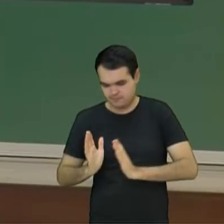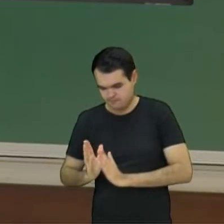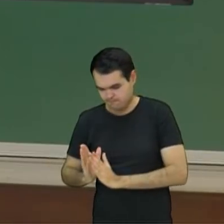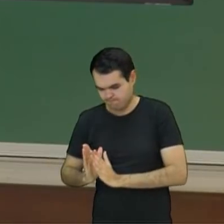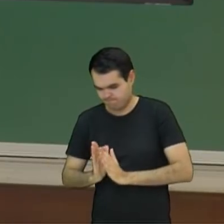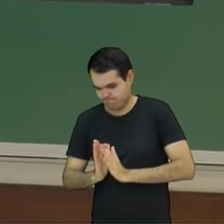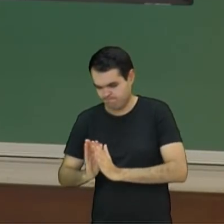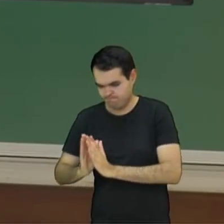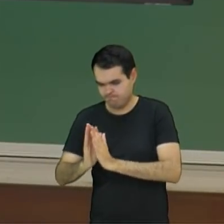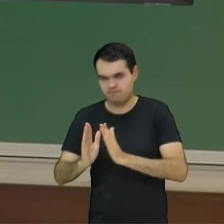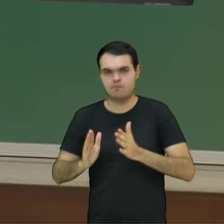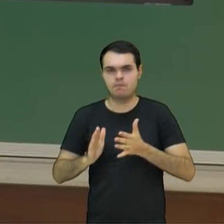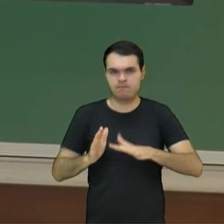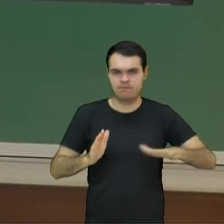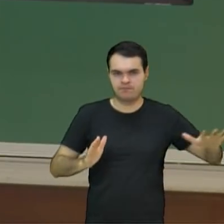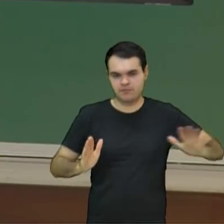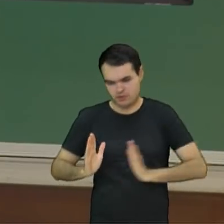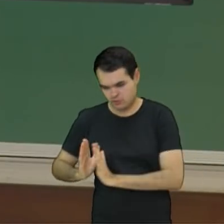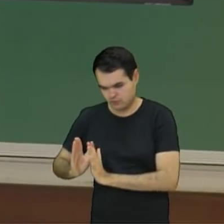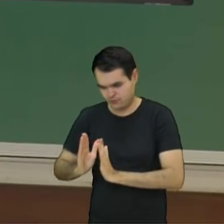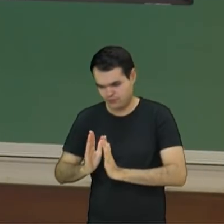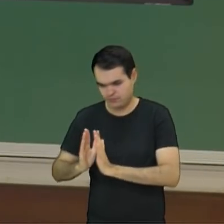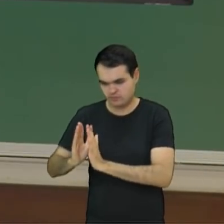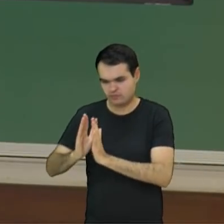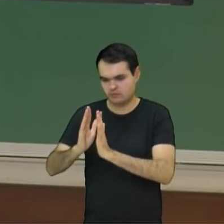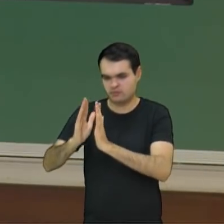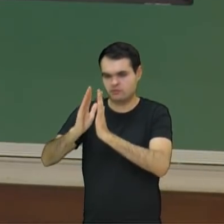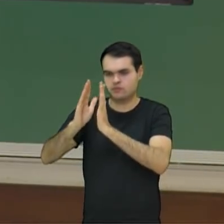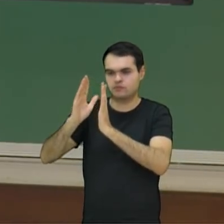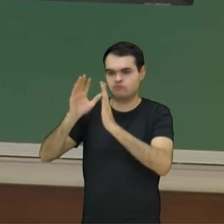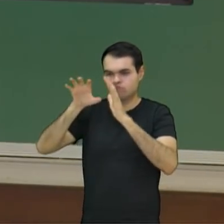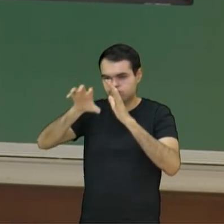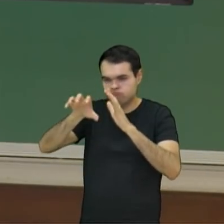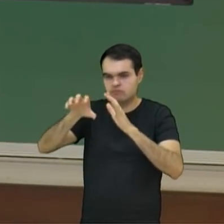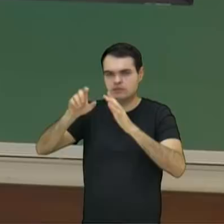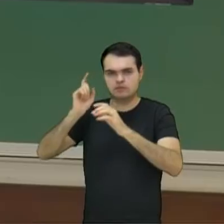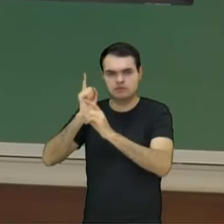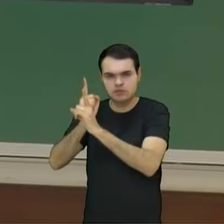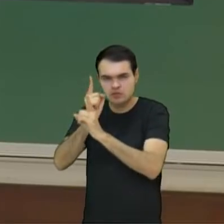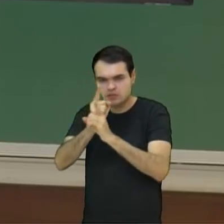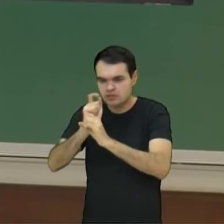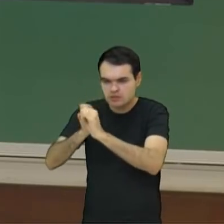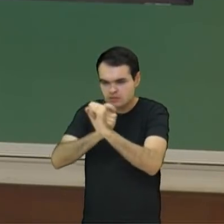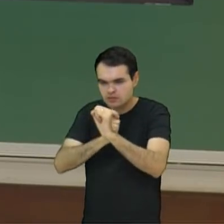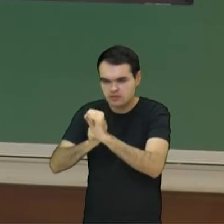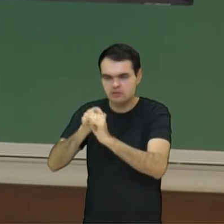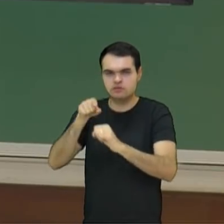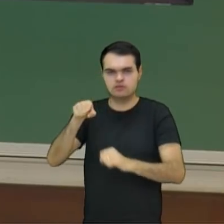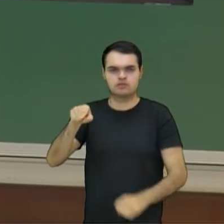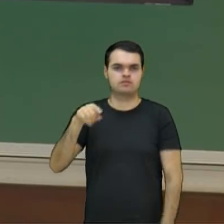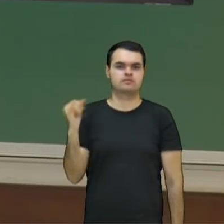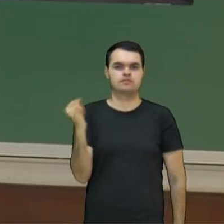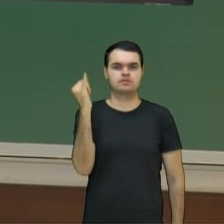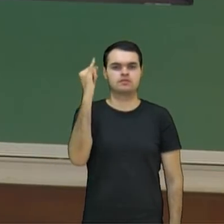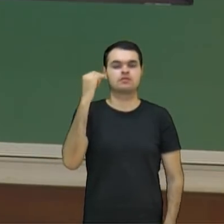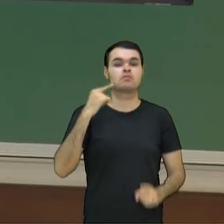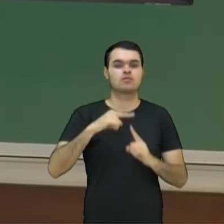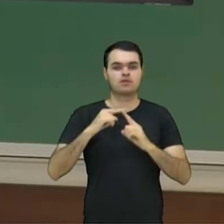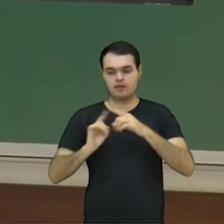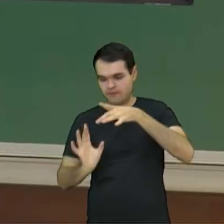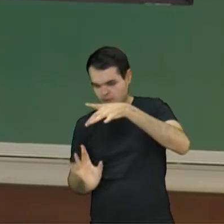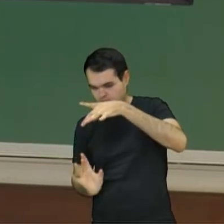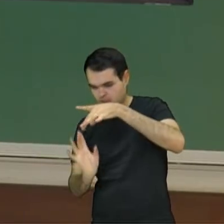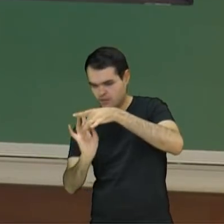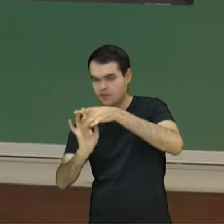os portos ali até as áreas onde eu tenho esses minerais disponíveis, é aí que está a importância dela. Ela vai ligar